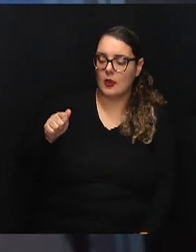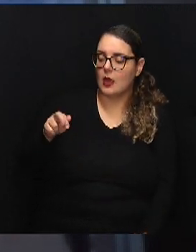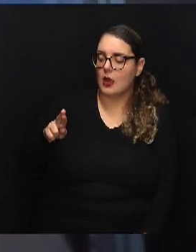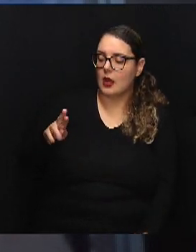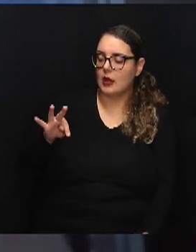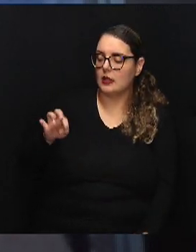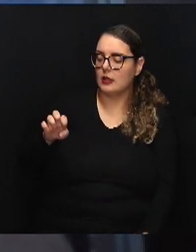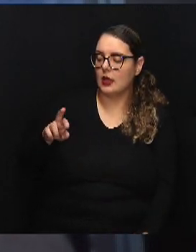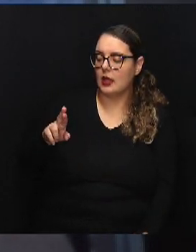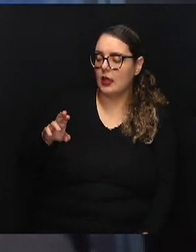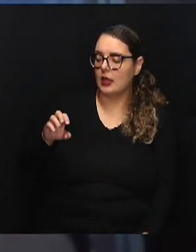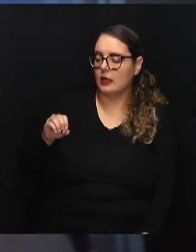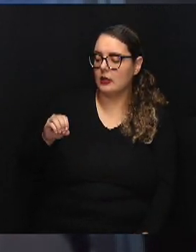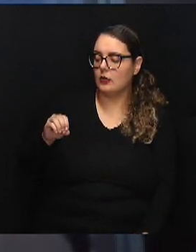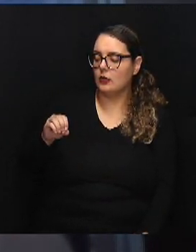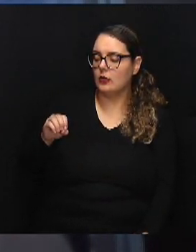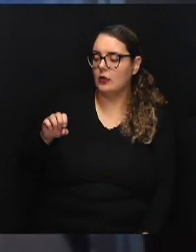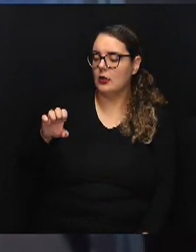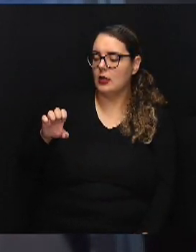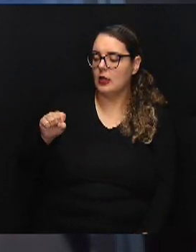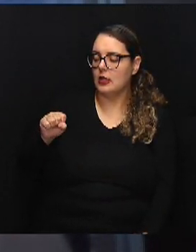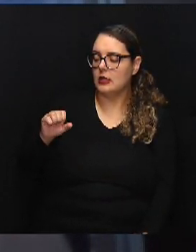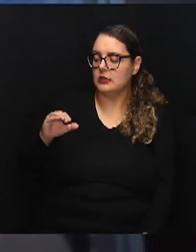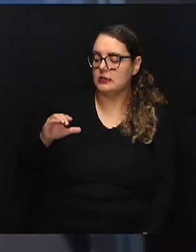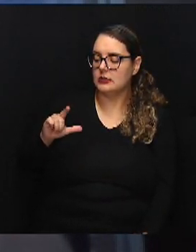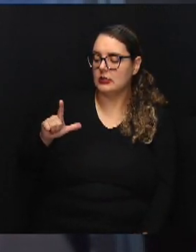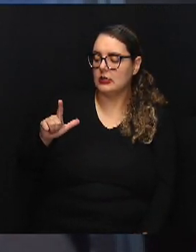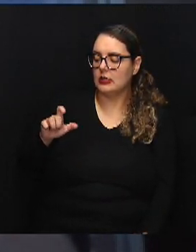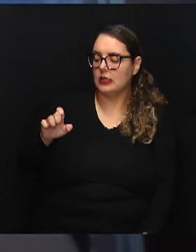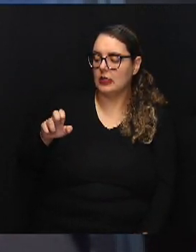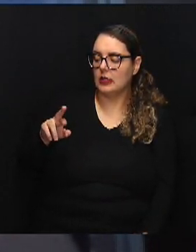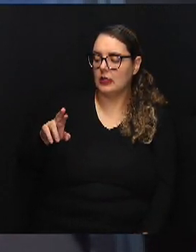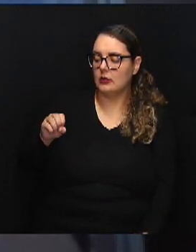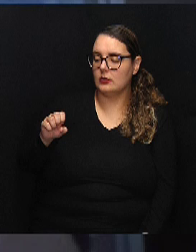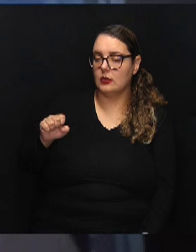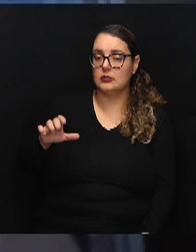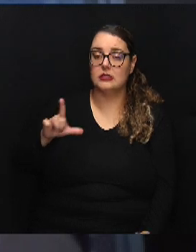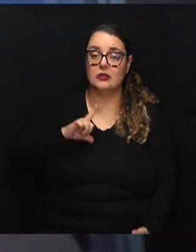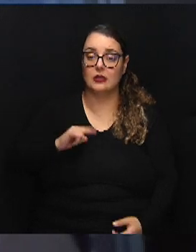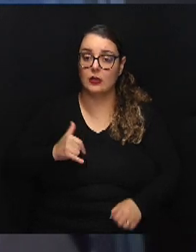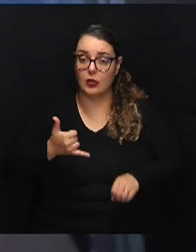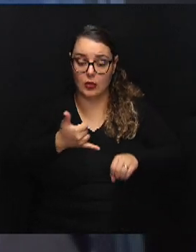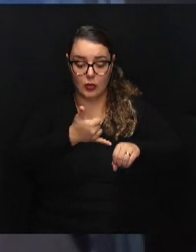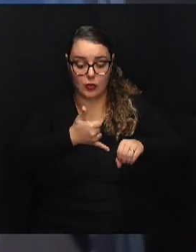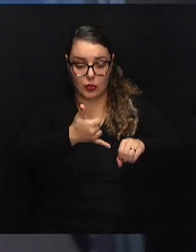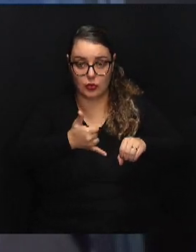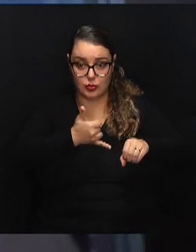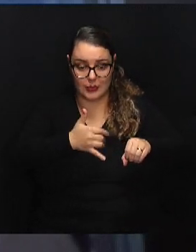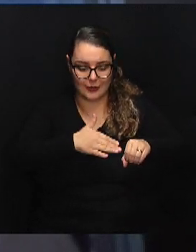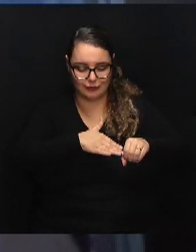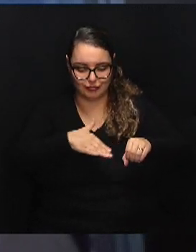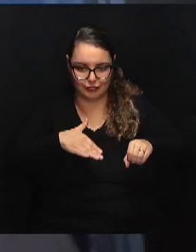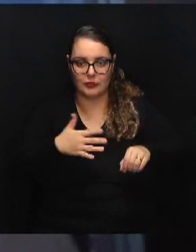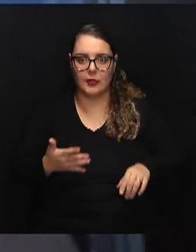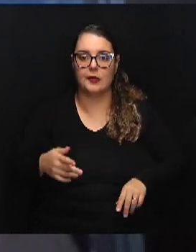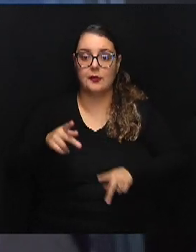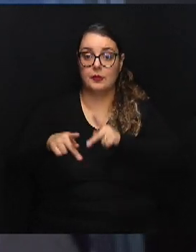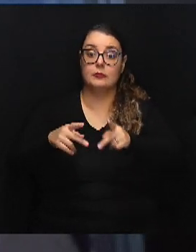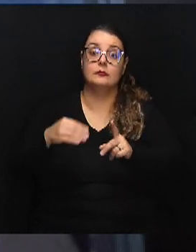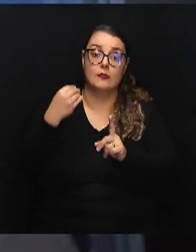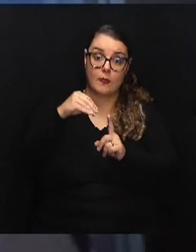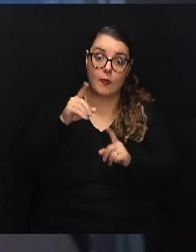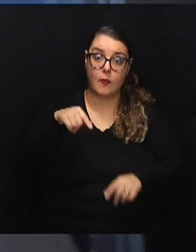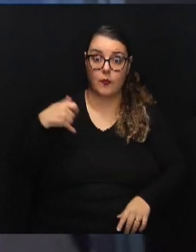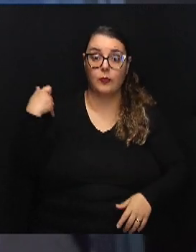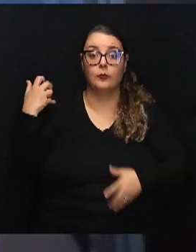é o depósito de gordura nessas artérias, são mais vulneráveis. E uma população que é bastante vulnerável são